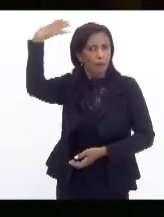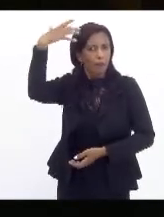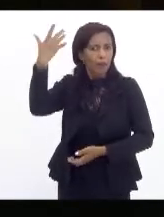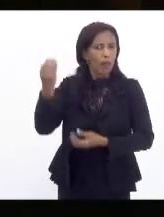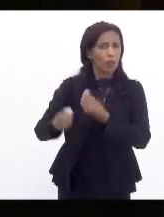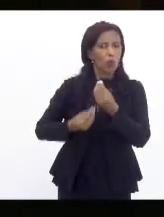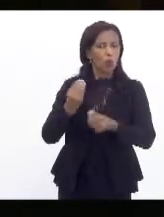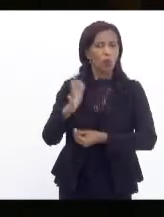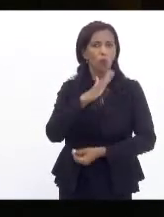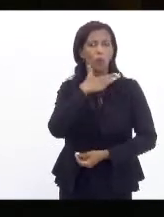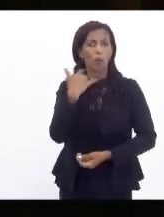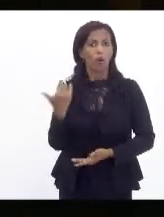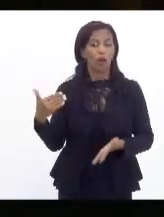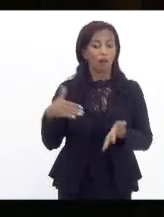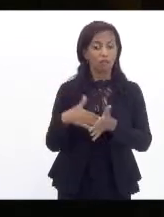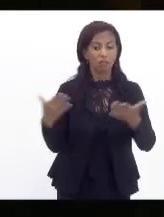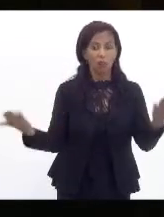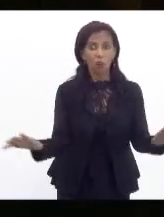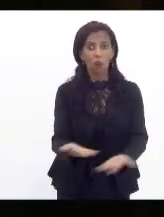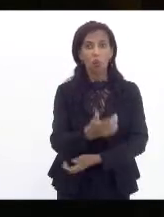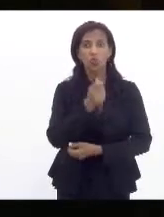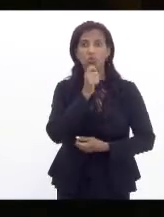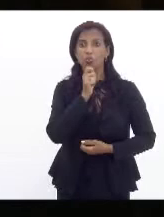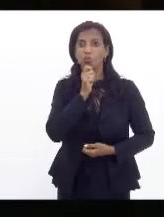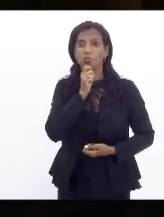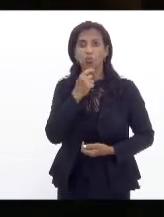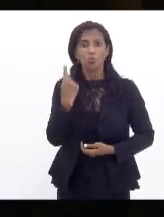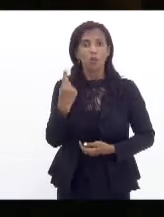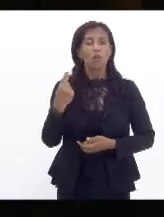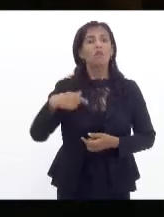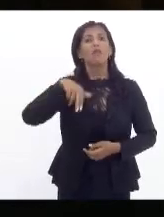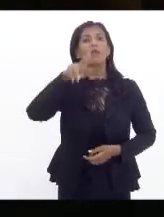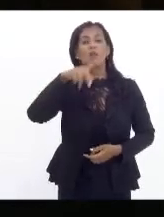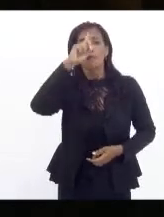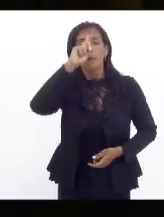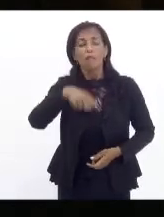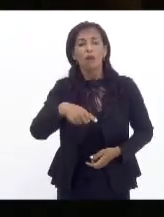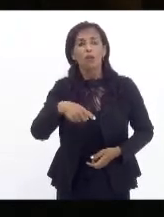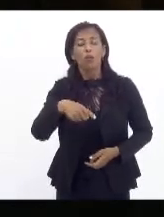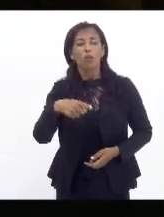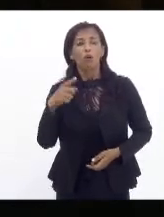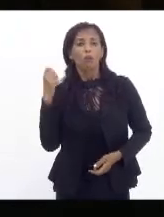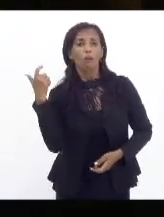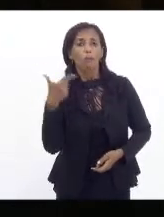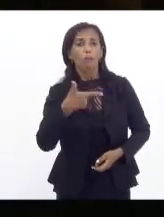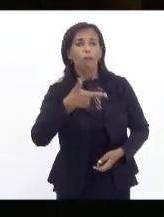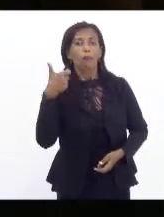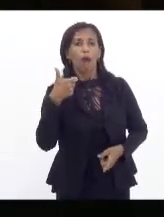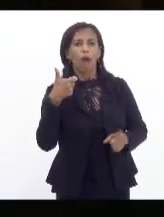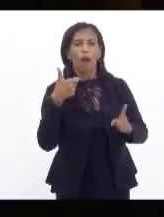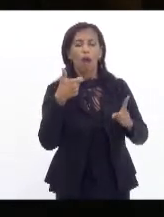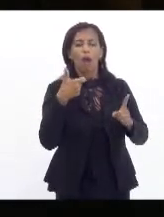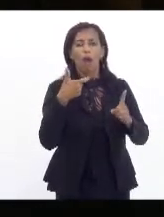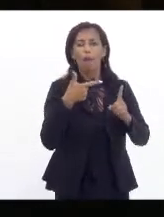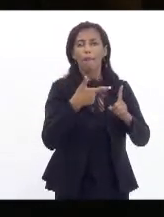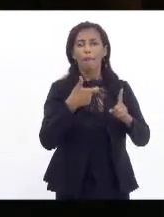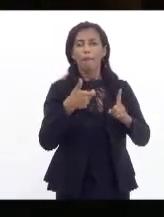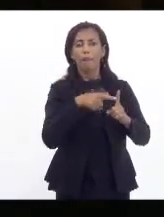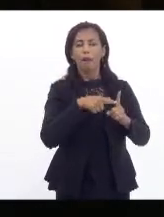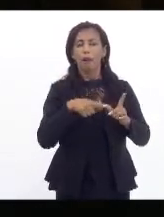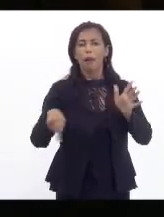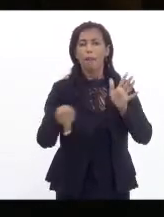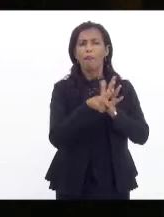que ainda hoje não temos os mandantes desse crime bárbaro que desafia a